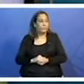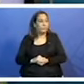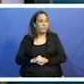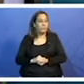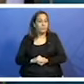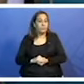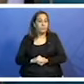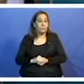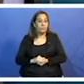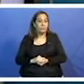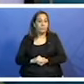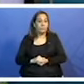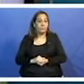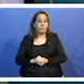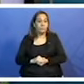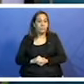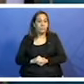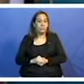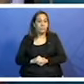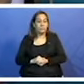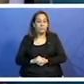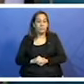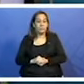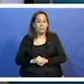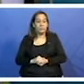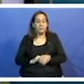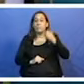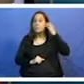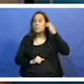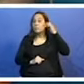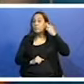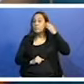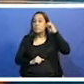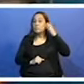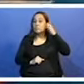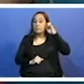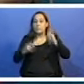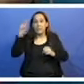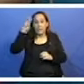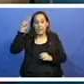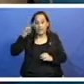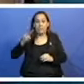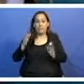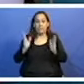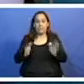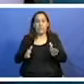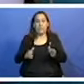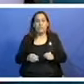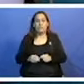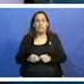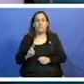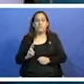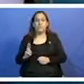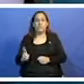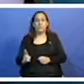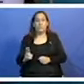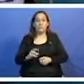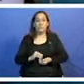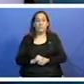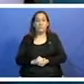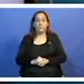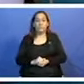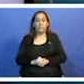e saber. No final de cada verso, você vai me responder. Lembra? A gente já colocou esses números